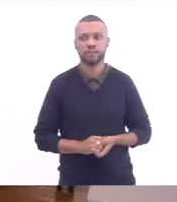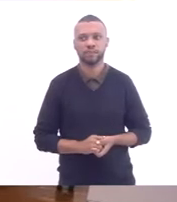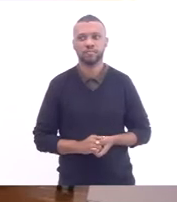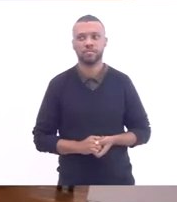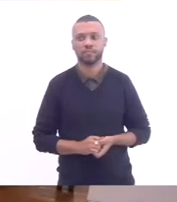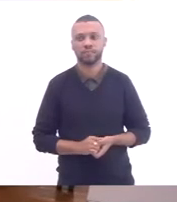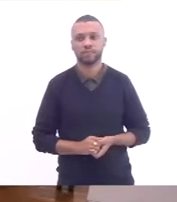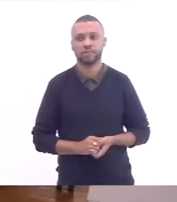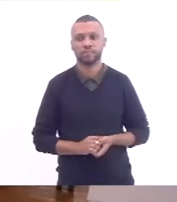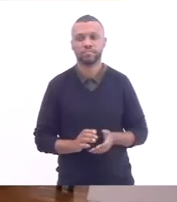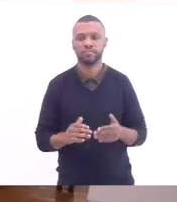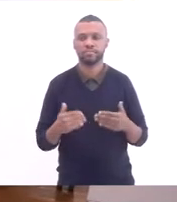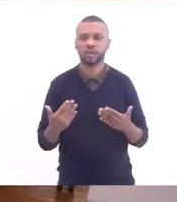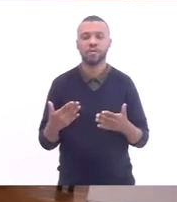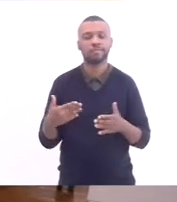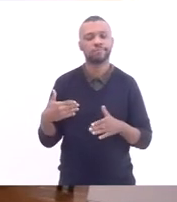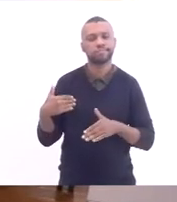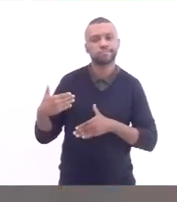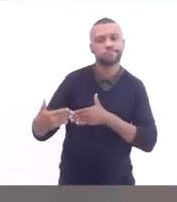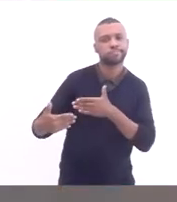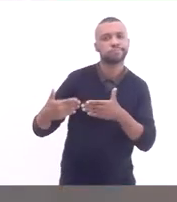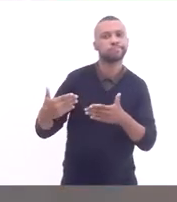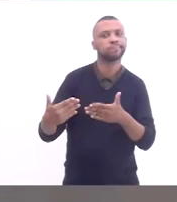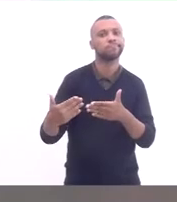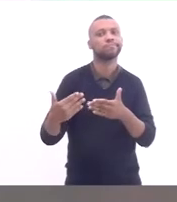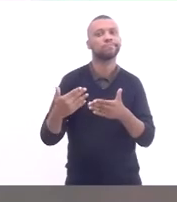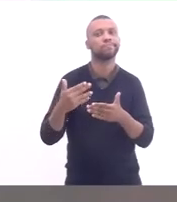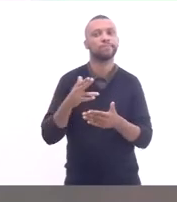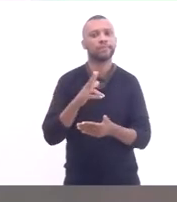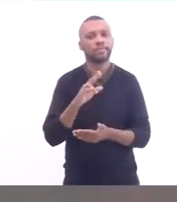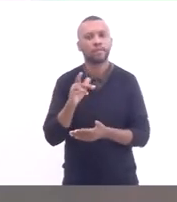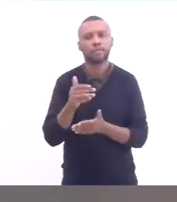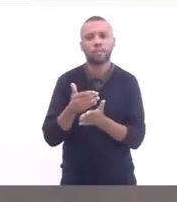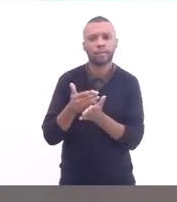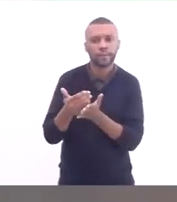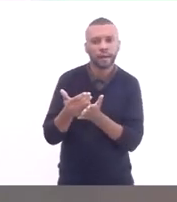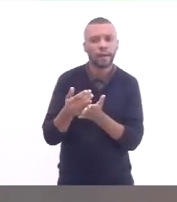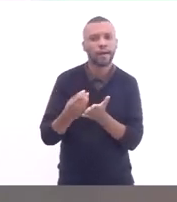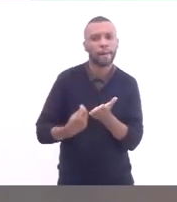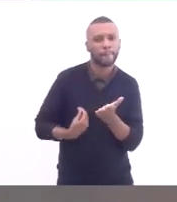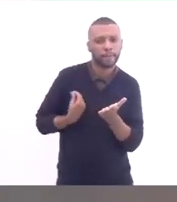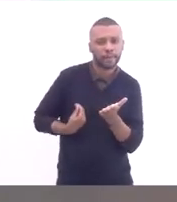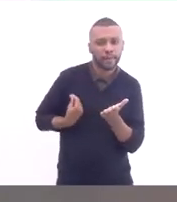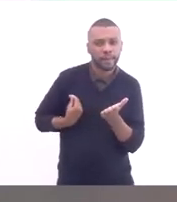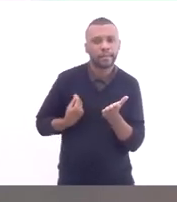Bom, enquanto vamos registrar as outras presenças,